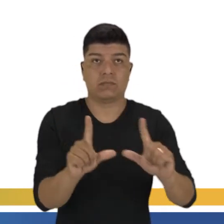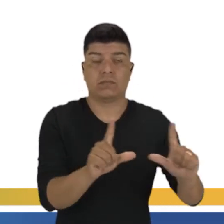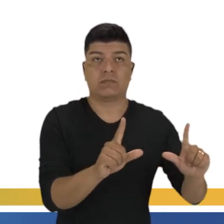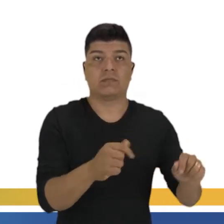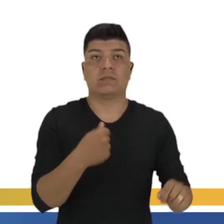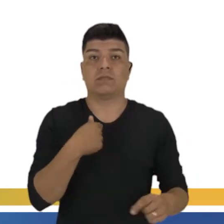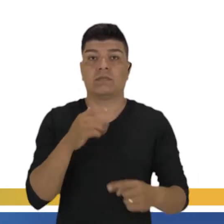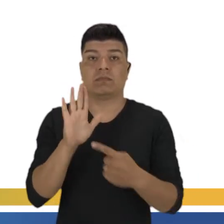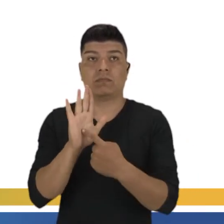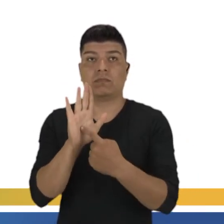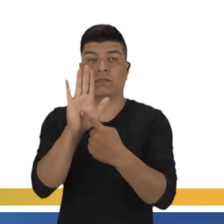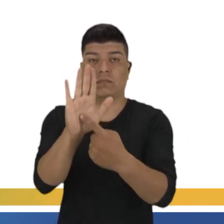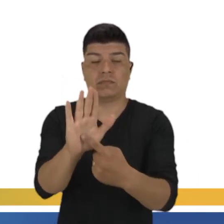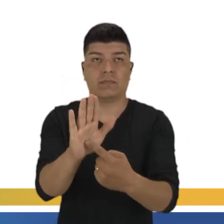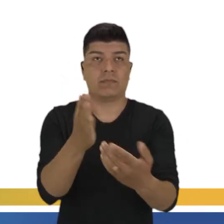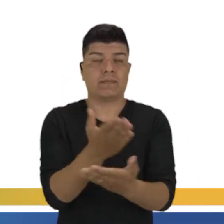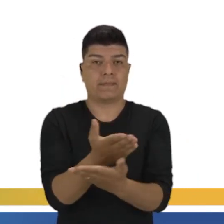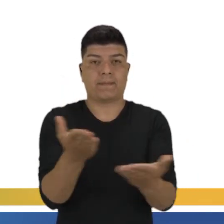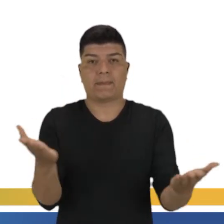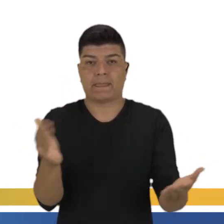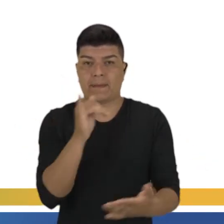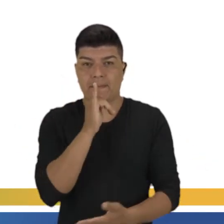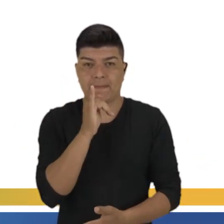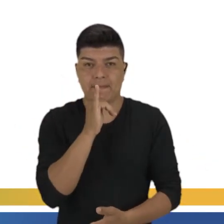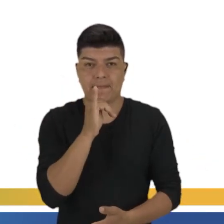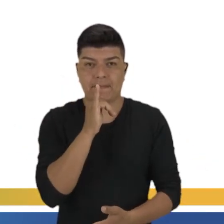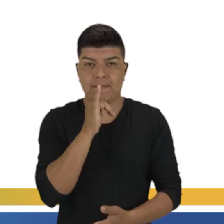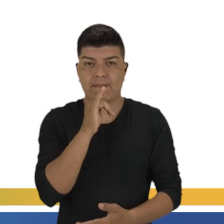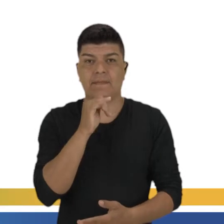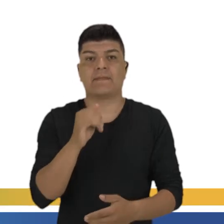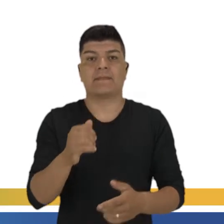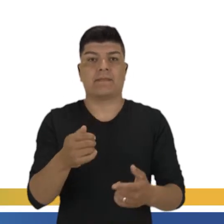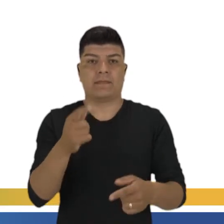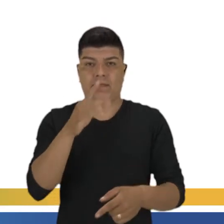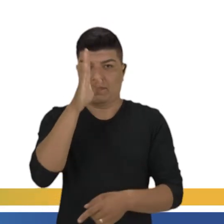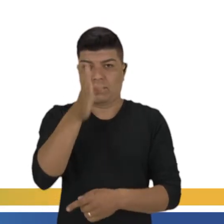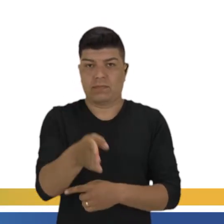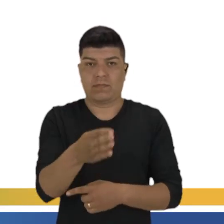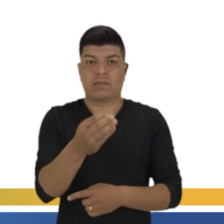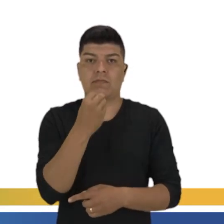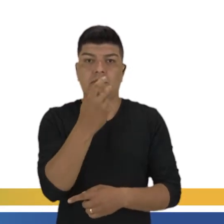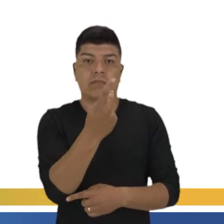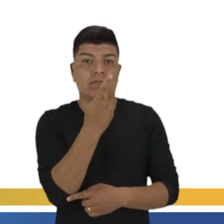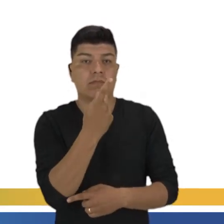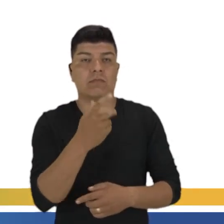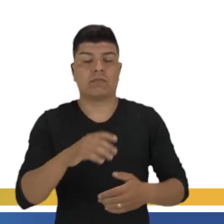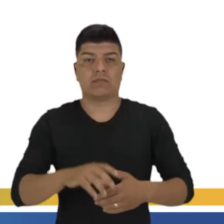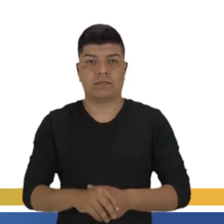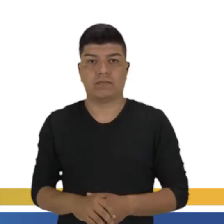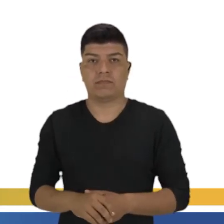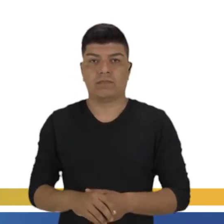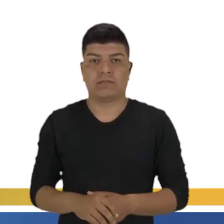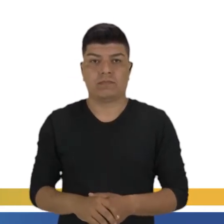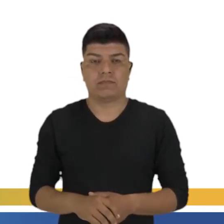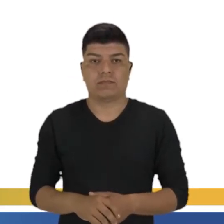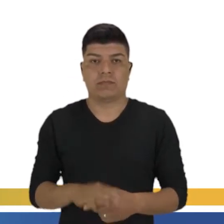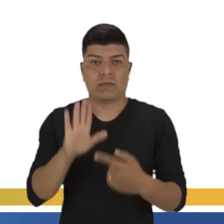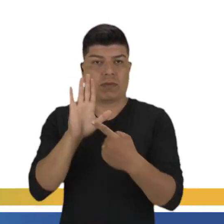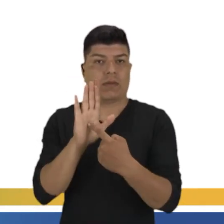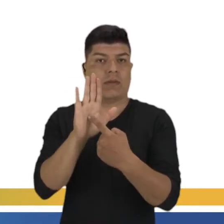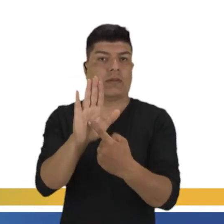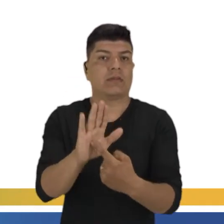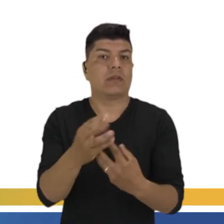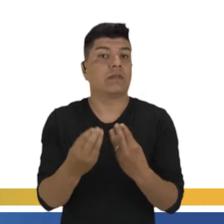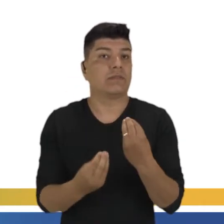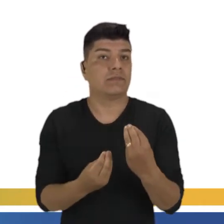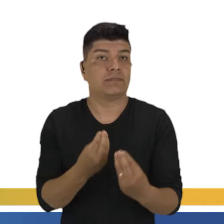Então, eu trouxe para vocês aí um exemplo de grandeza diretamente proporcional, onde ela é